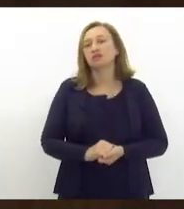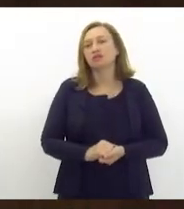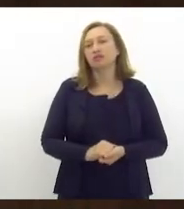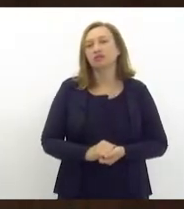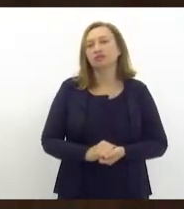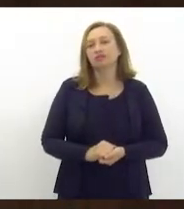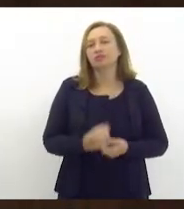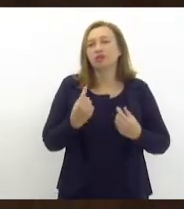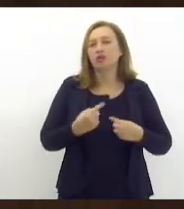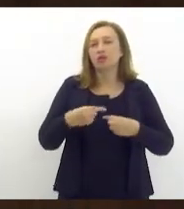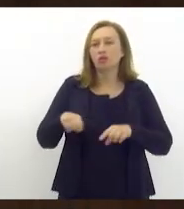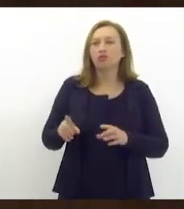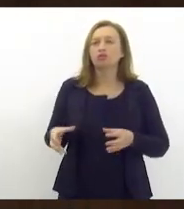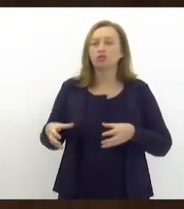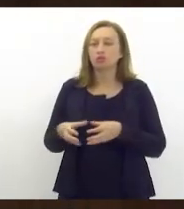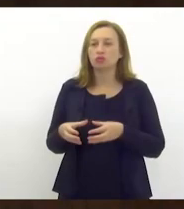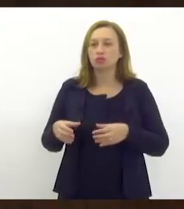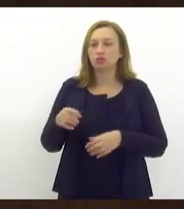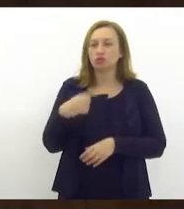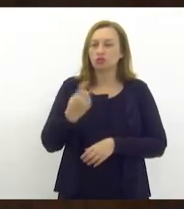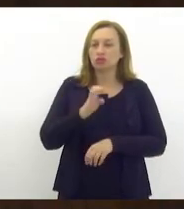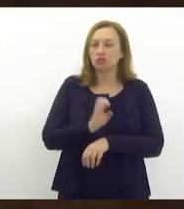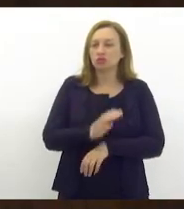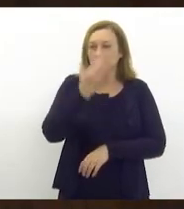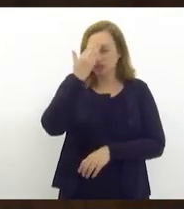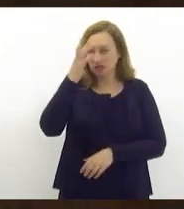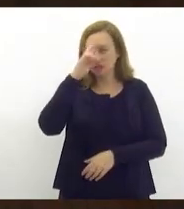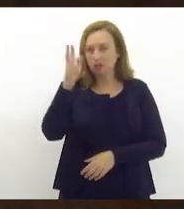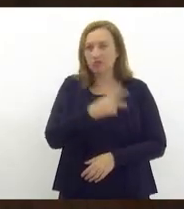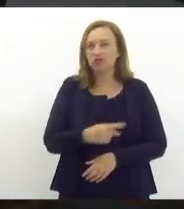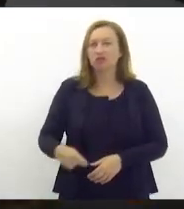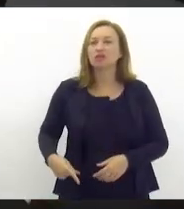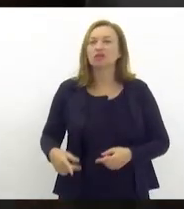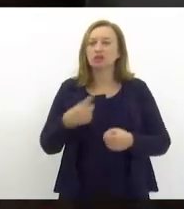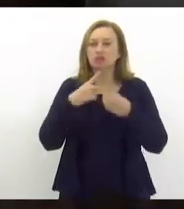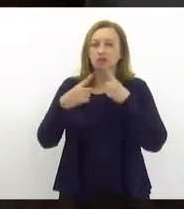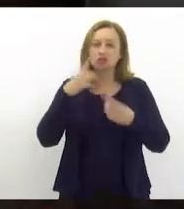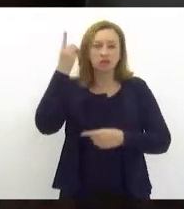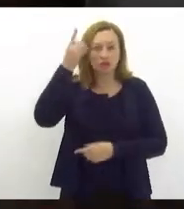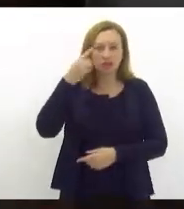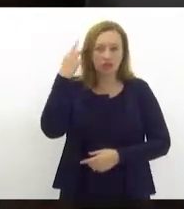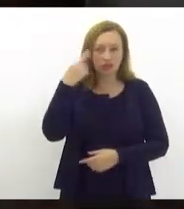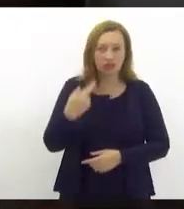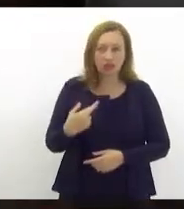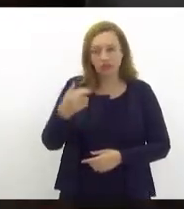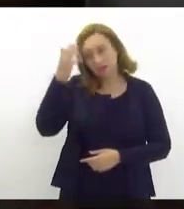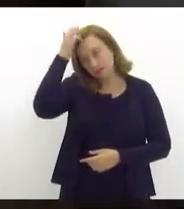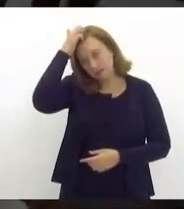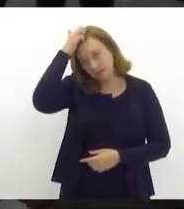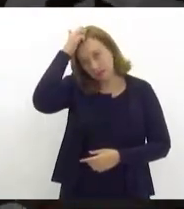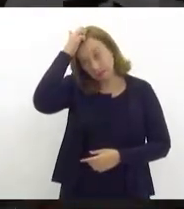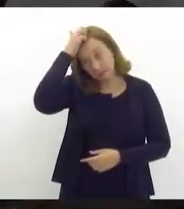contra a maioria da população do nosso Estado. Obrigado, presidente. Para discutir, deputada Renata.